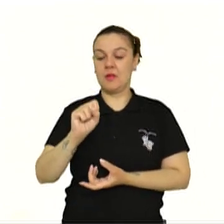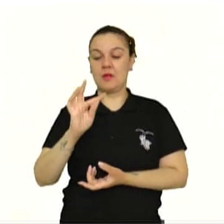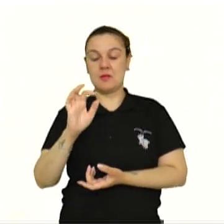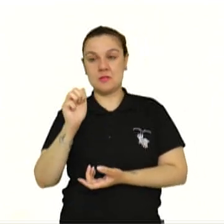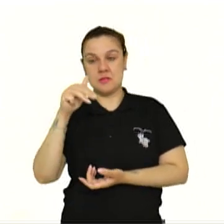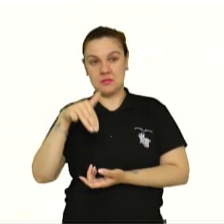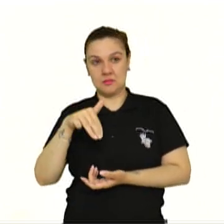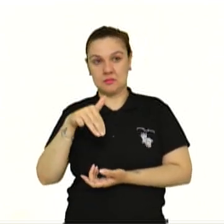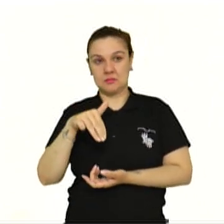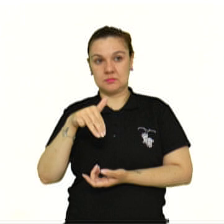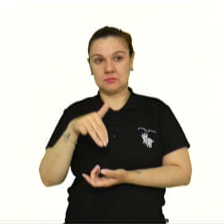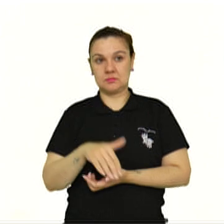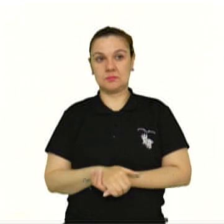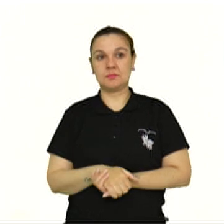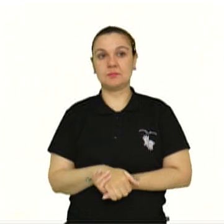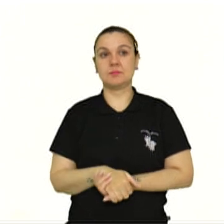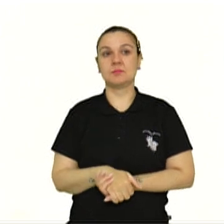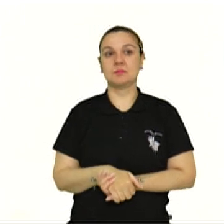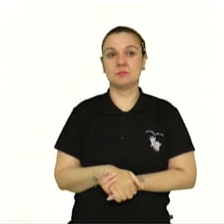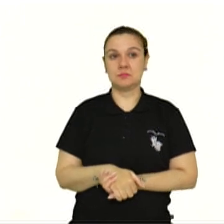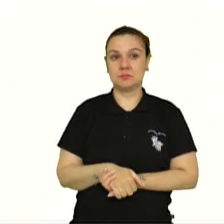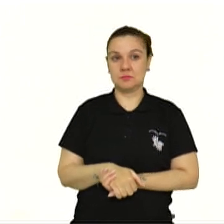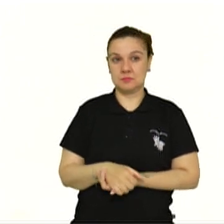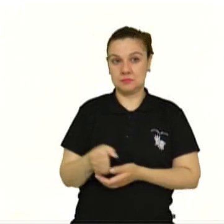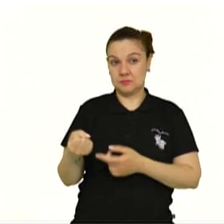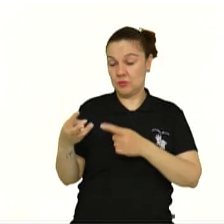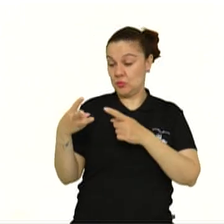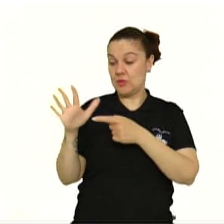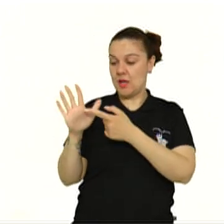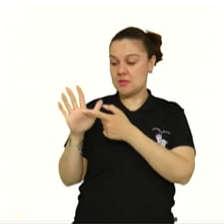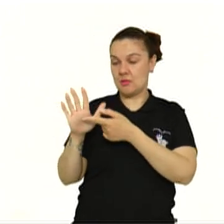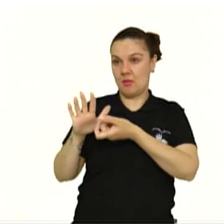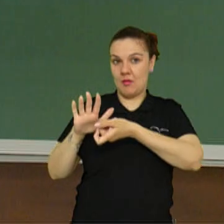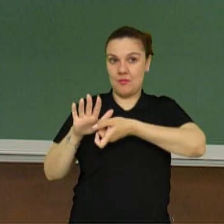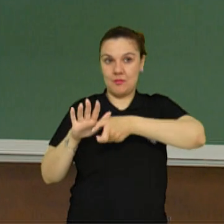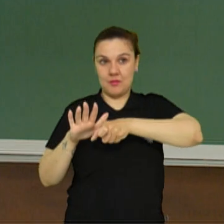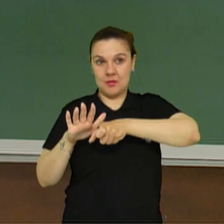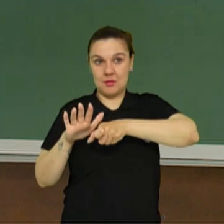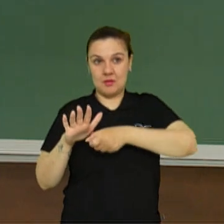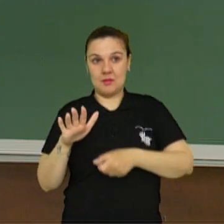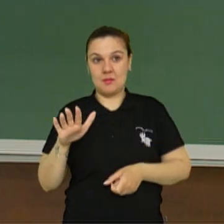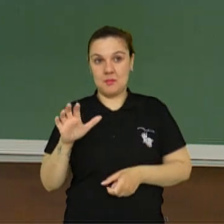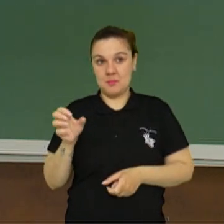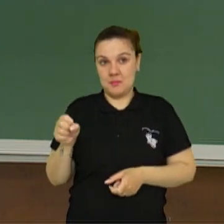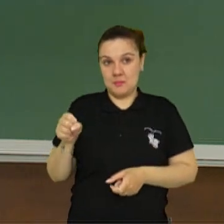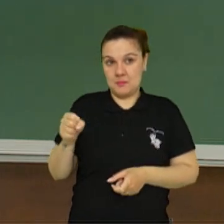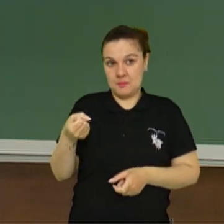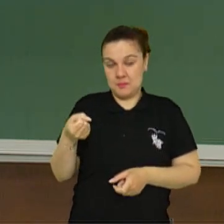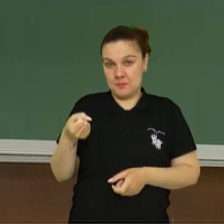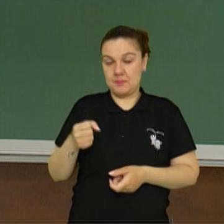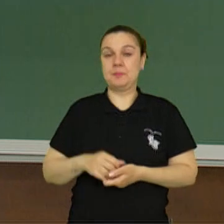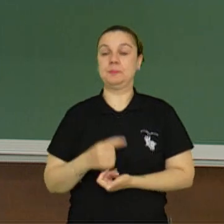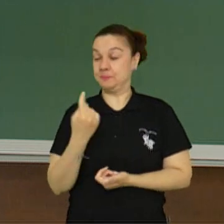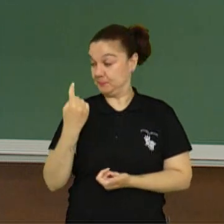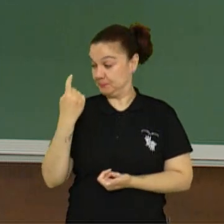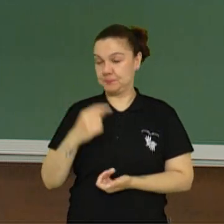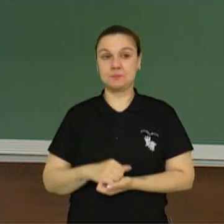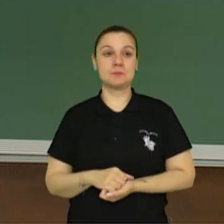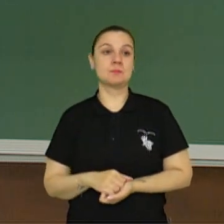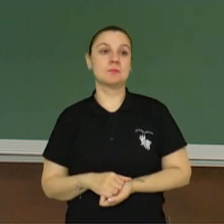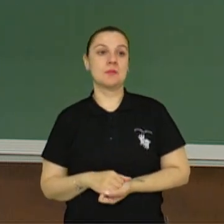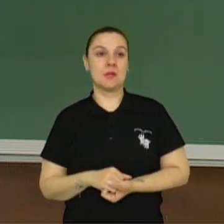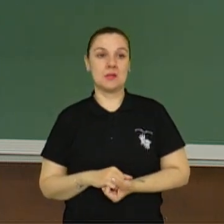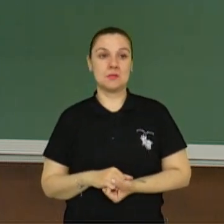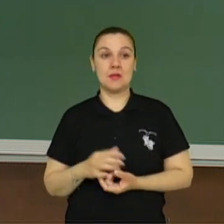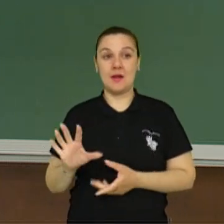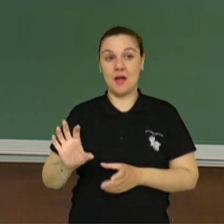Grip, que é essa aqui, que vai no número 3 aqui, ó, agora. Tá vendo? Que ela gira um pouquinho.